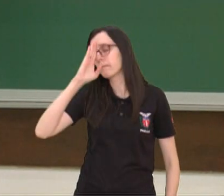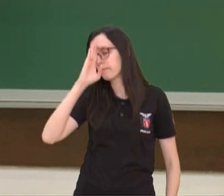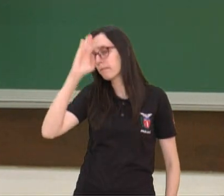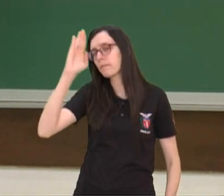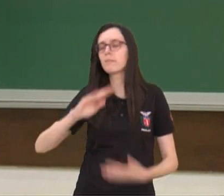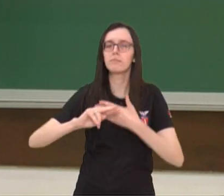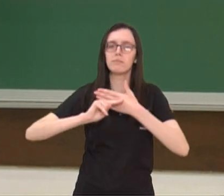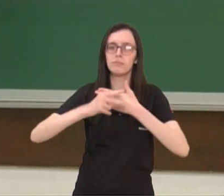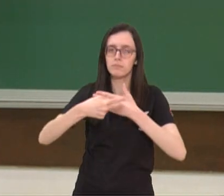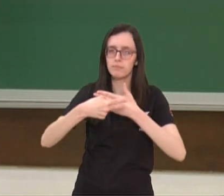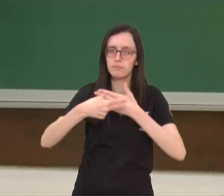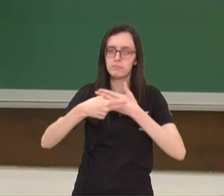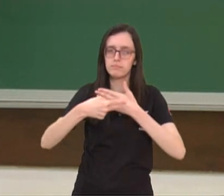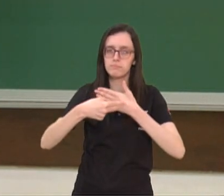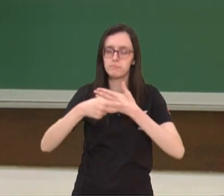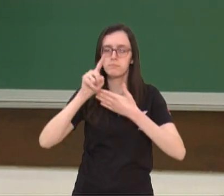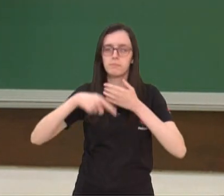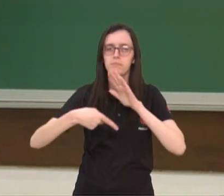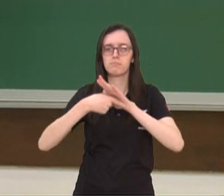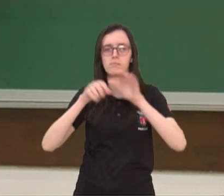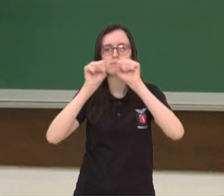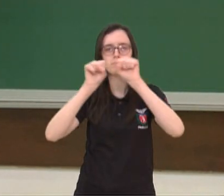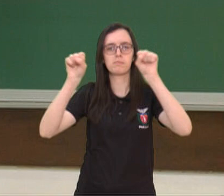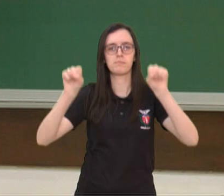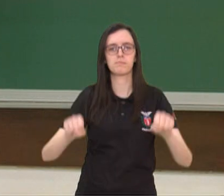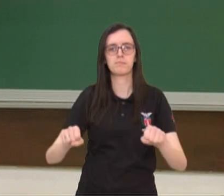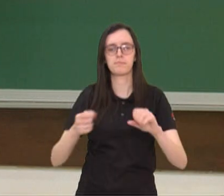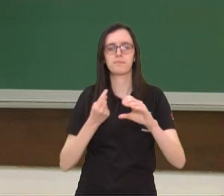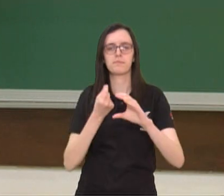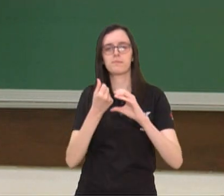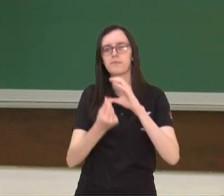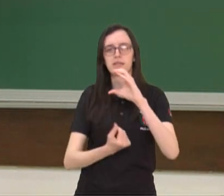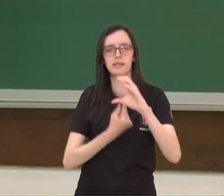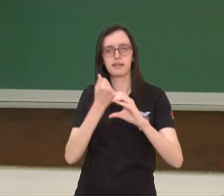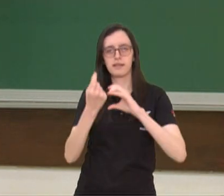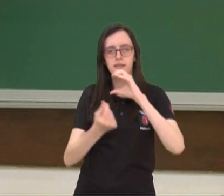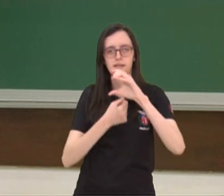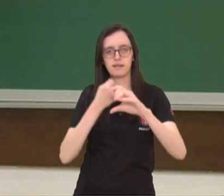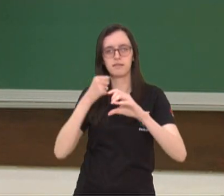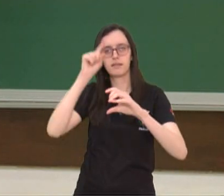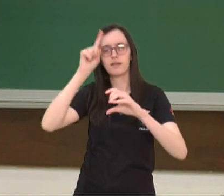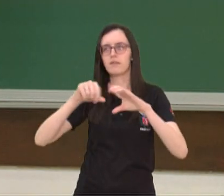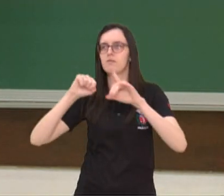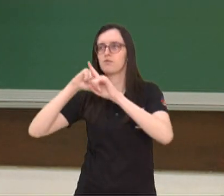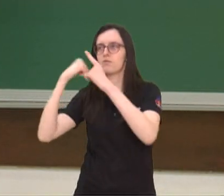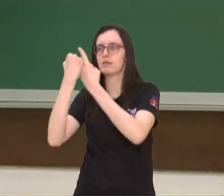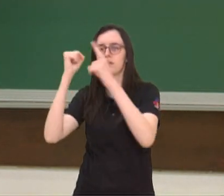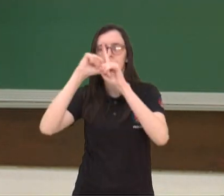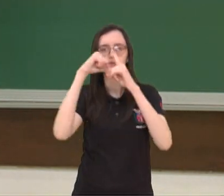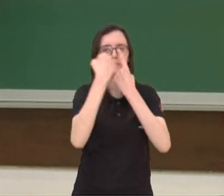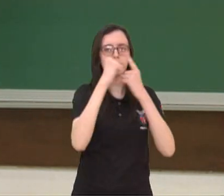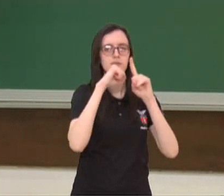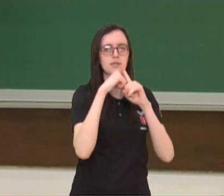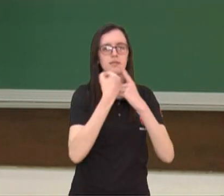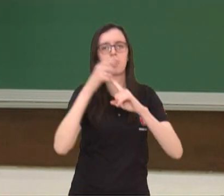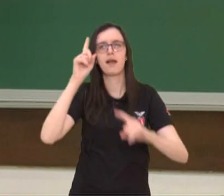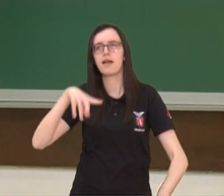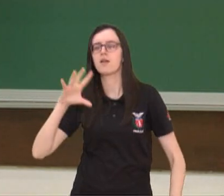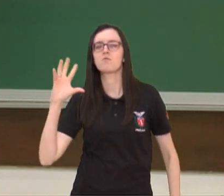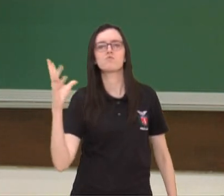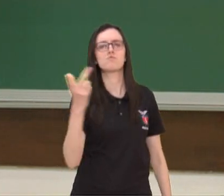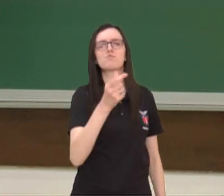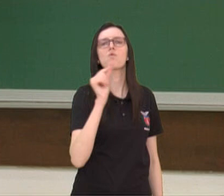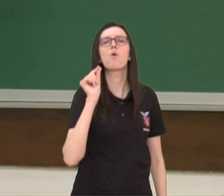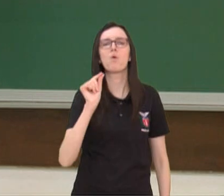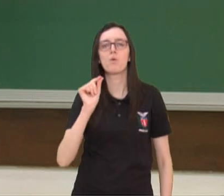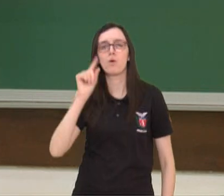principais consequências do sistema capitalista para as sociedades. São todas aquelas que, quer